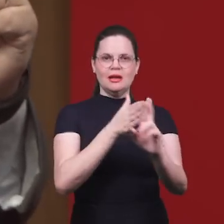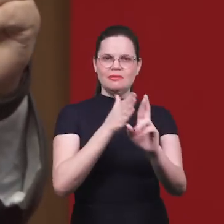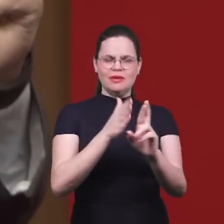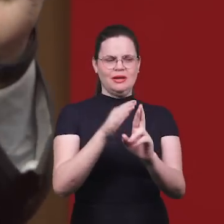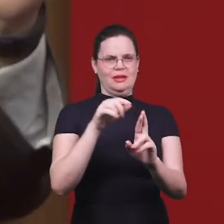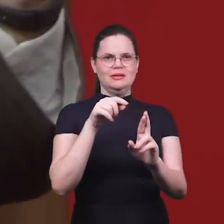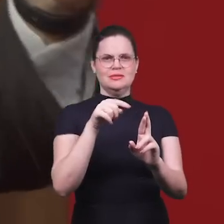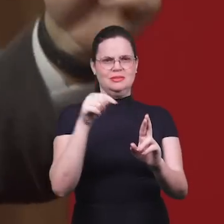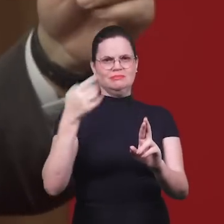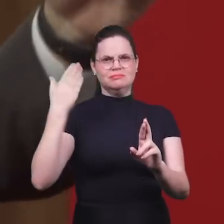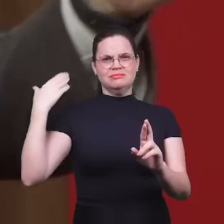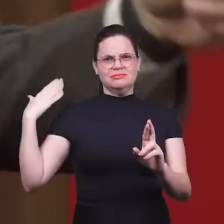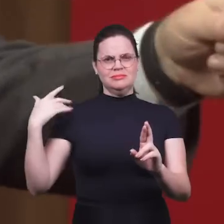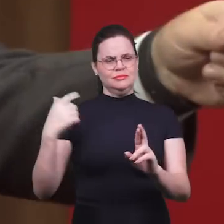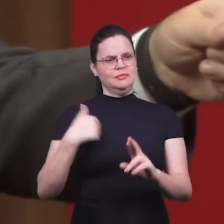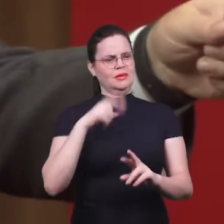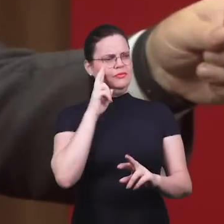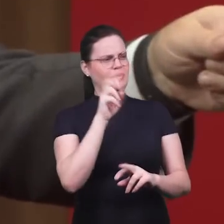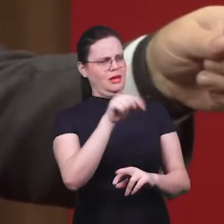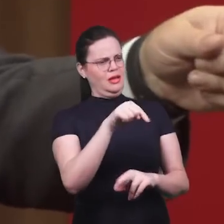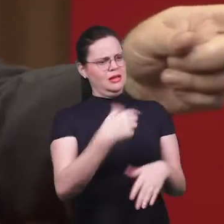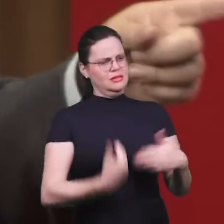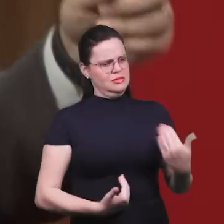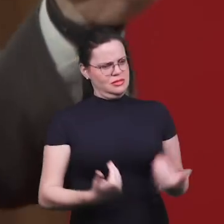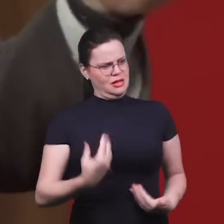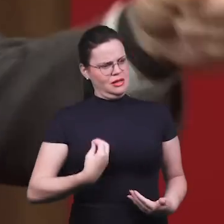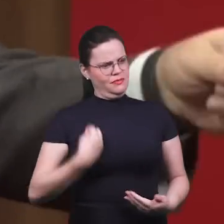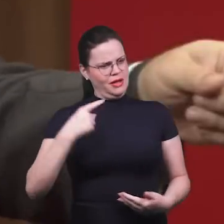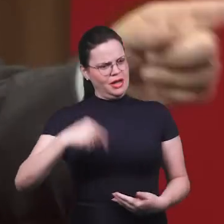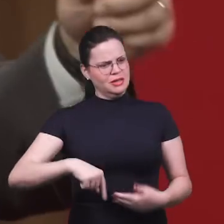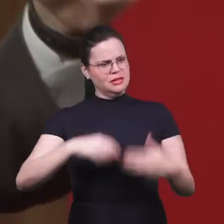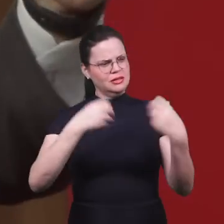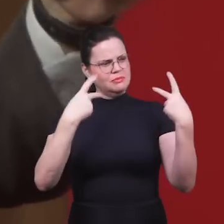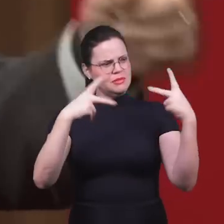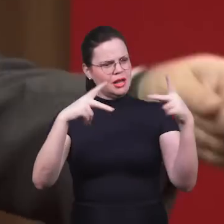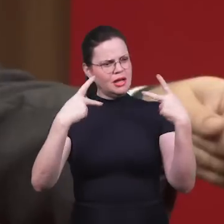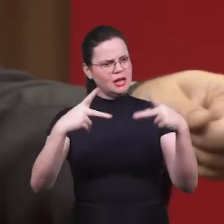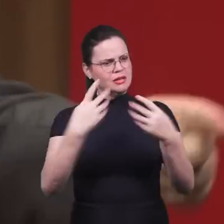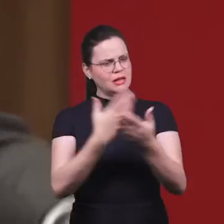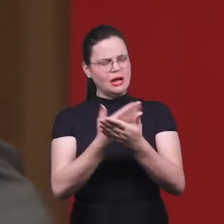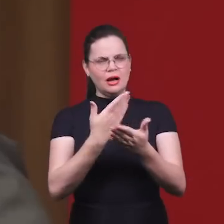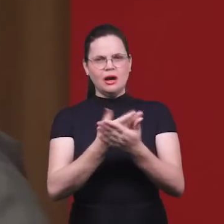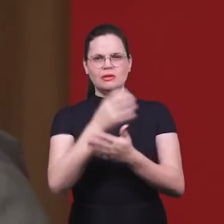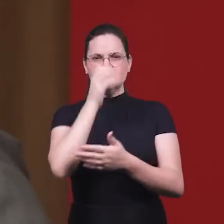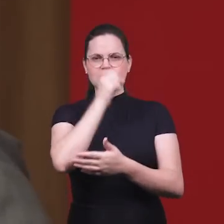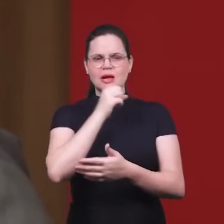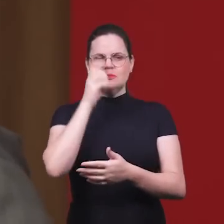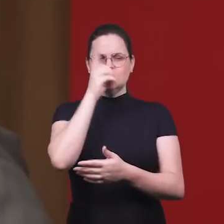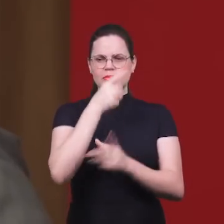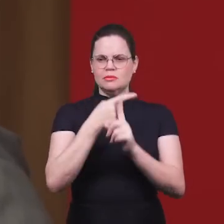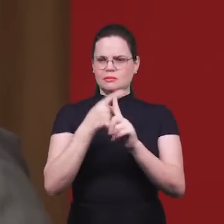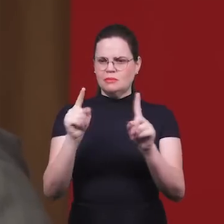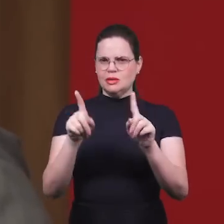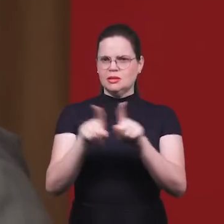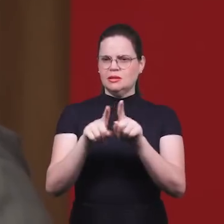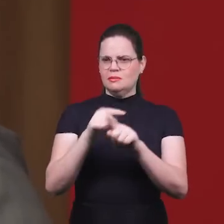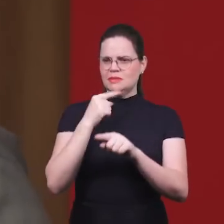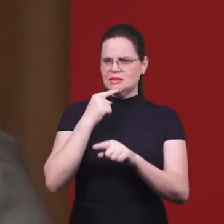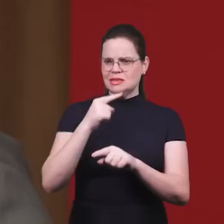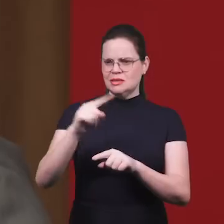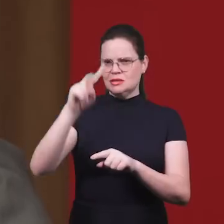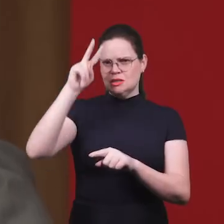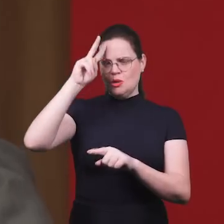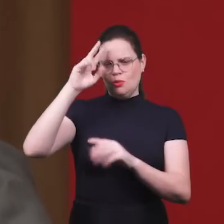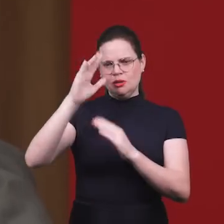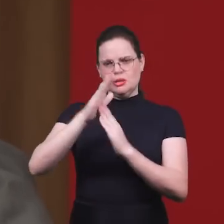olha, esse homem, ele está aqui servindo ao Senhor, dando aula, dedicando os finais de semana dele, mas ele também é uma grande